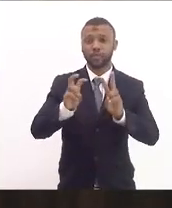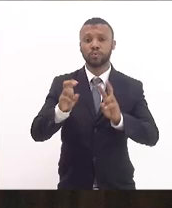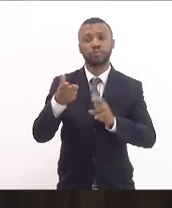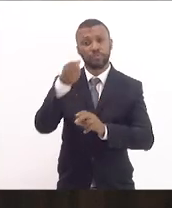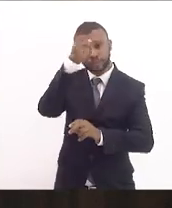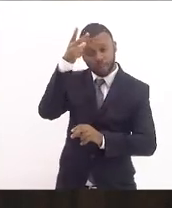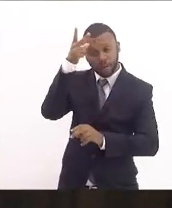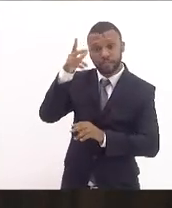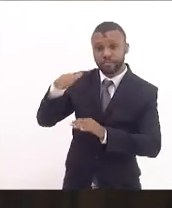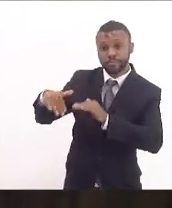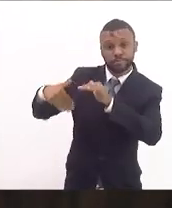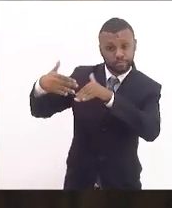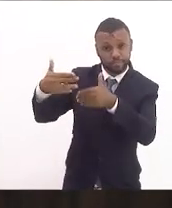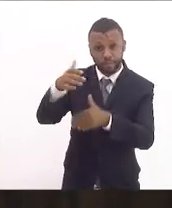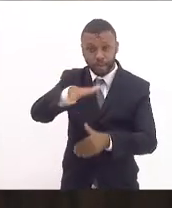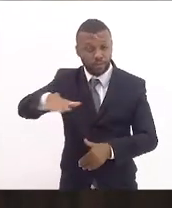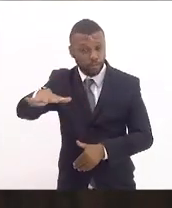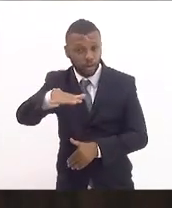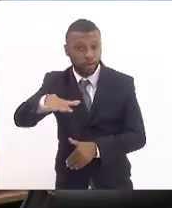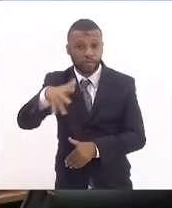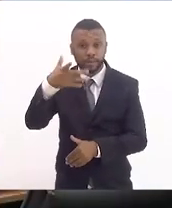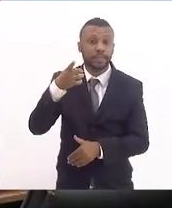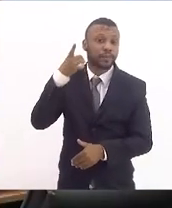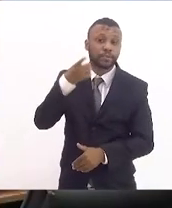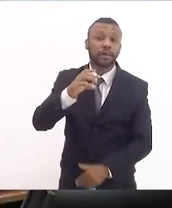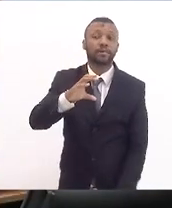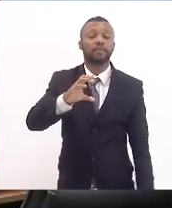evento Regional deputado Carlos Macedo